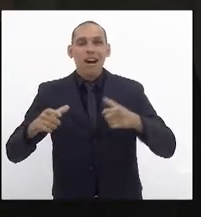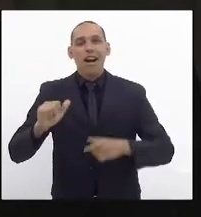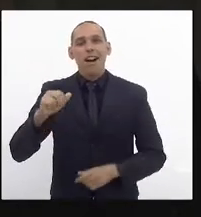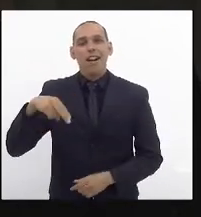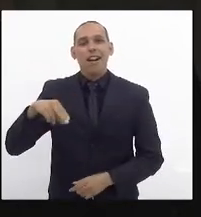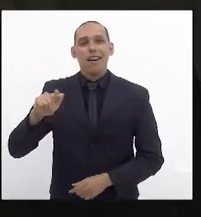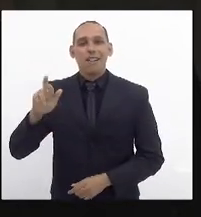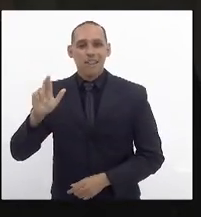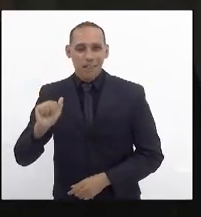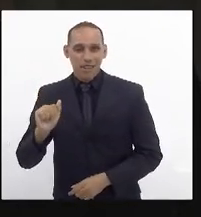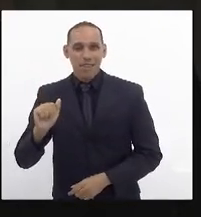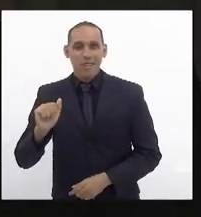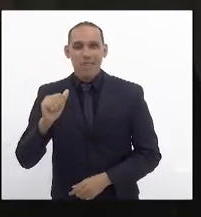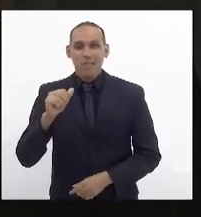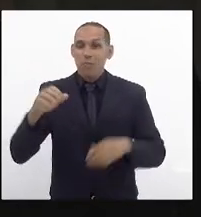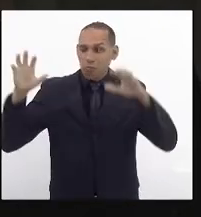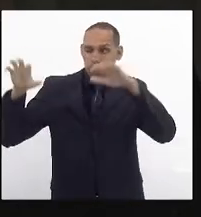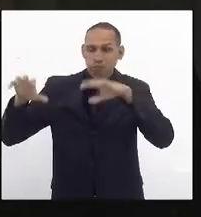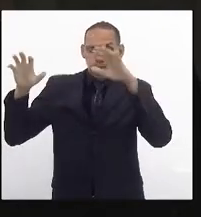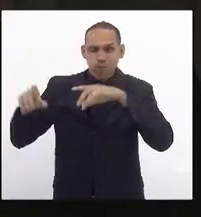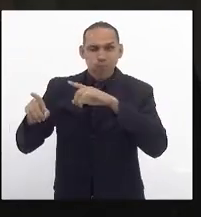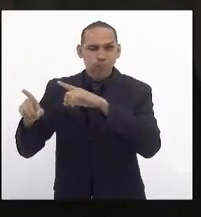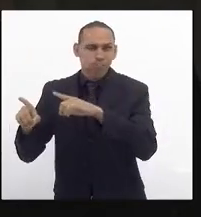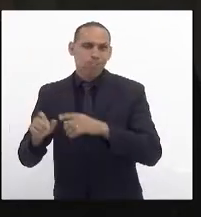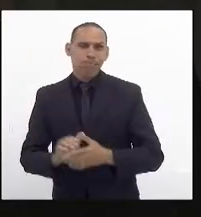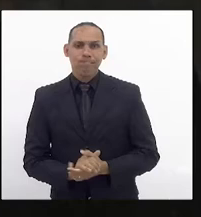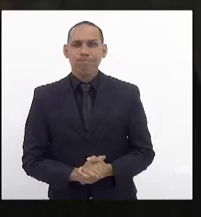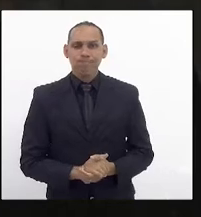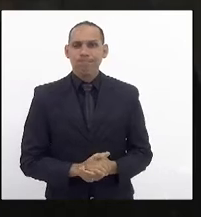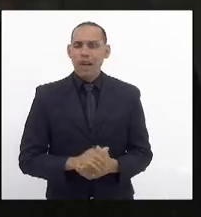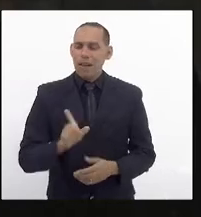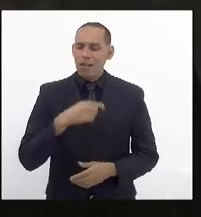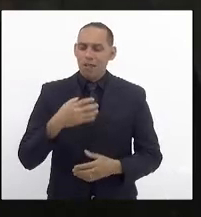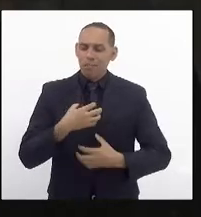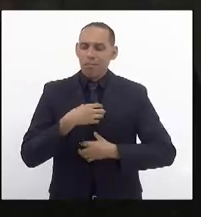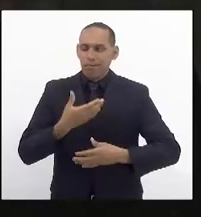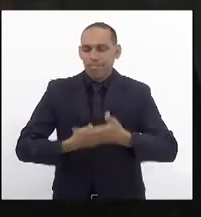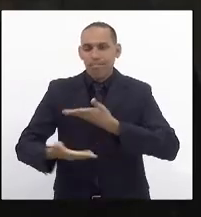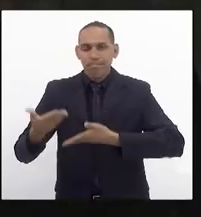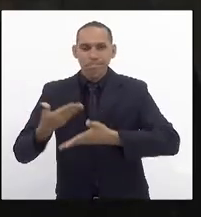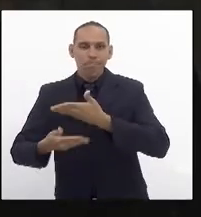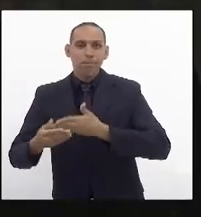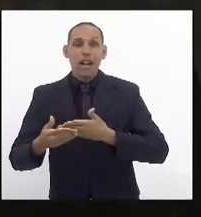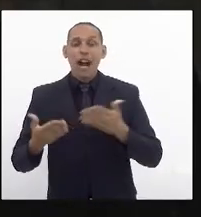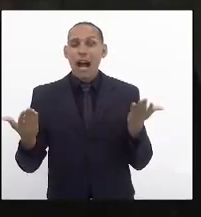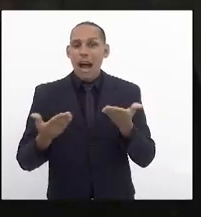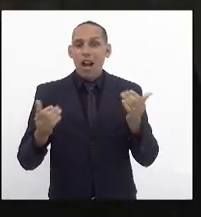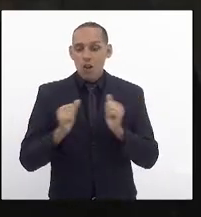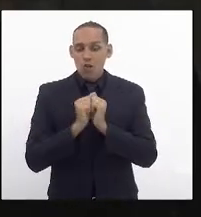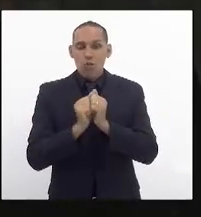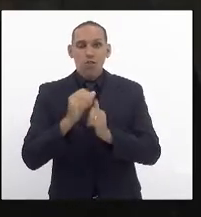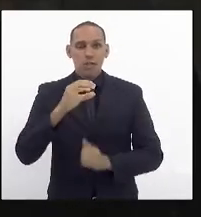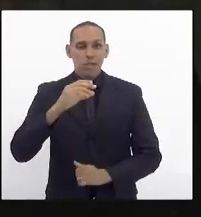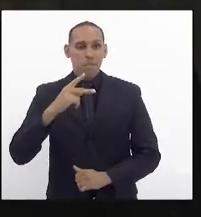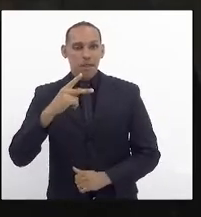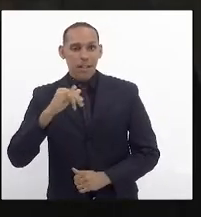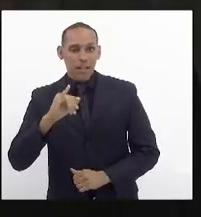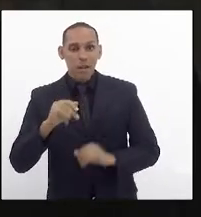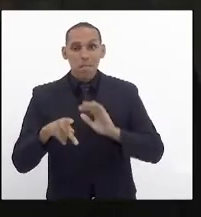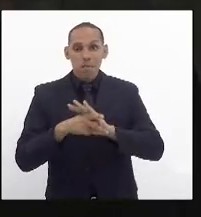estamos aqui solidários essas cidades já tô fazendo parte de uma CPI para cuidar de Petrópolis e